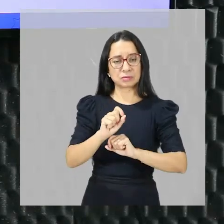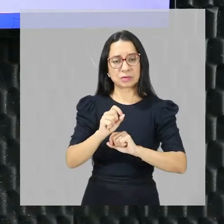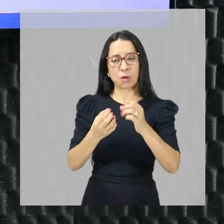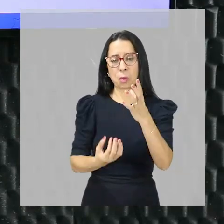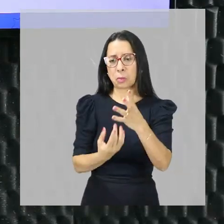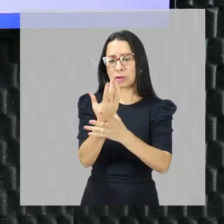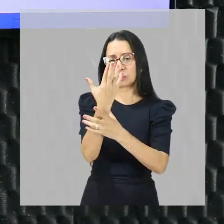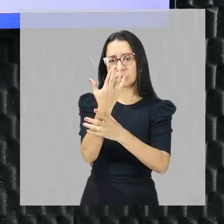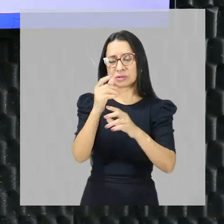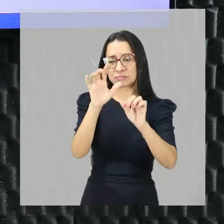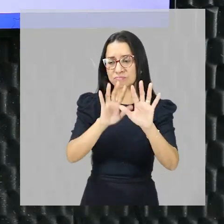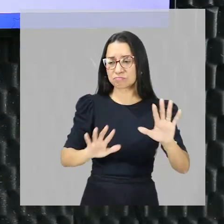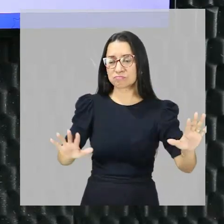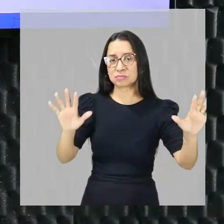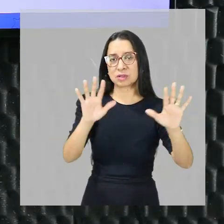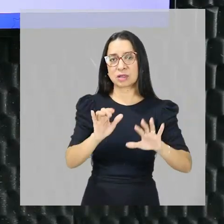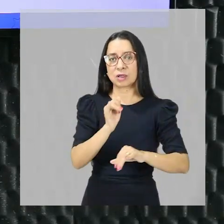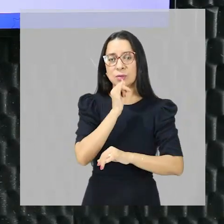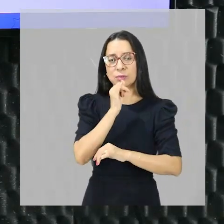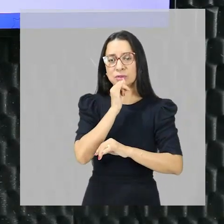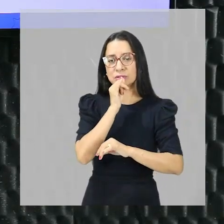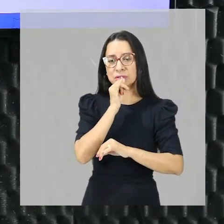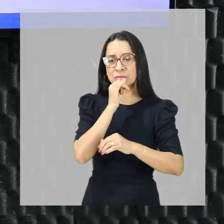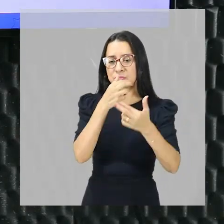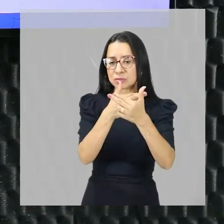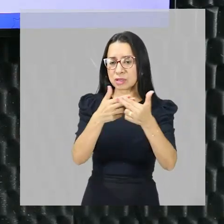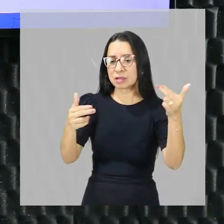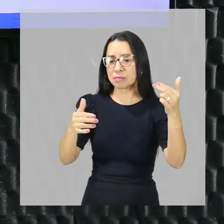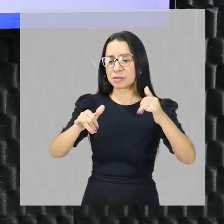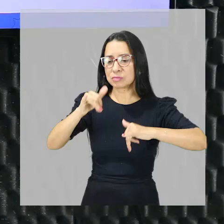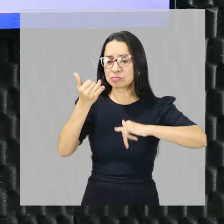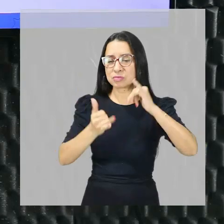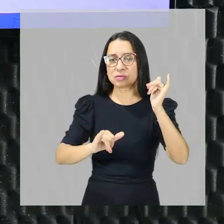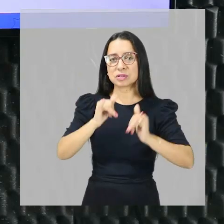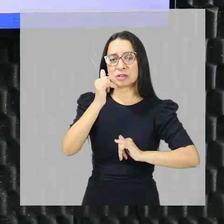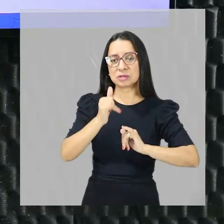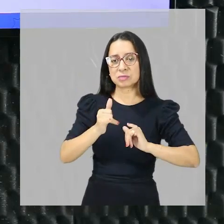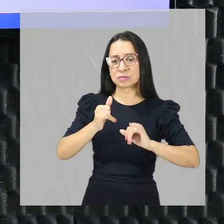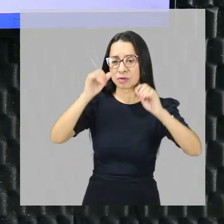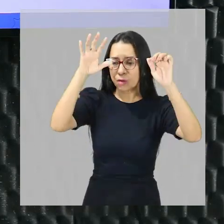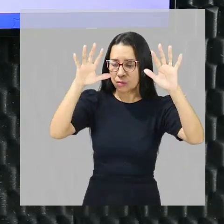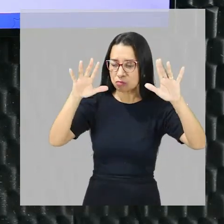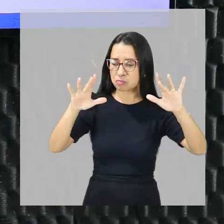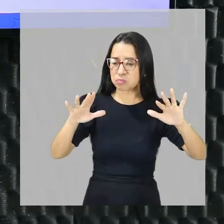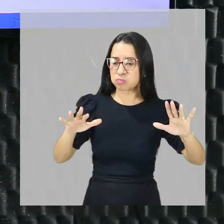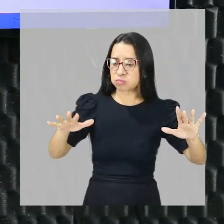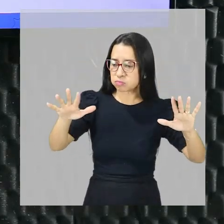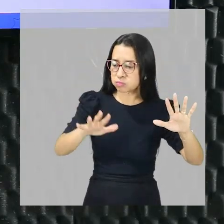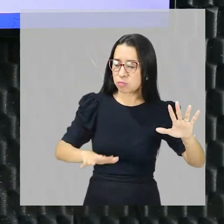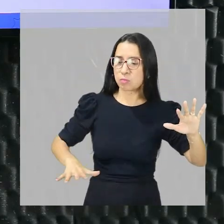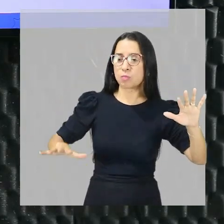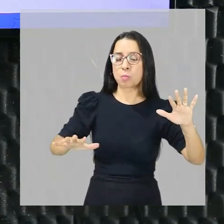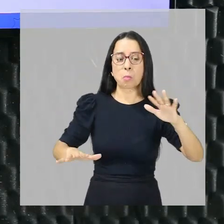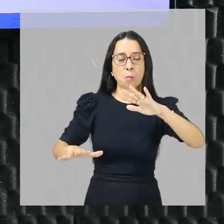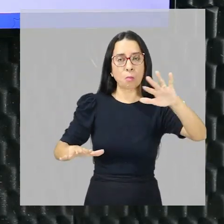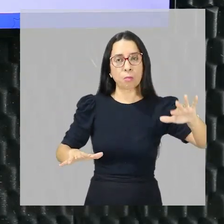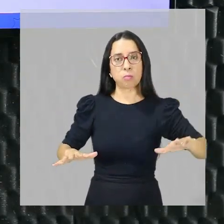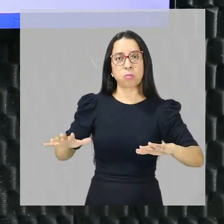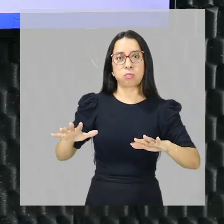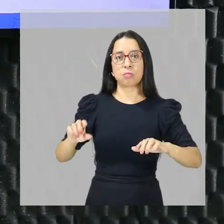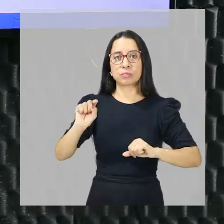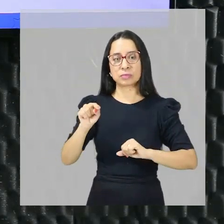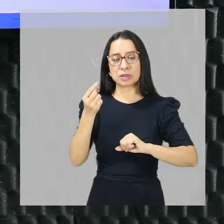grandes quantidades, né, de, por exemplo, elementos químicos que vão se depositar ali no solo. Depois que esse magma ele resfriar,